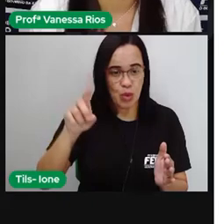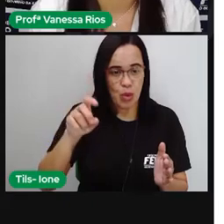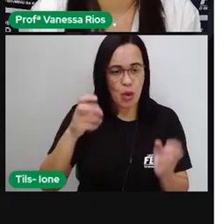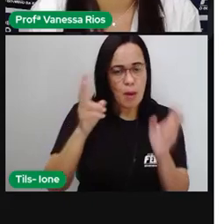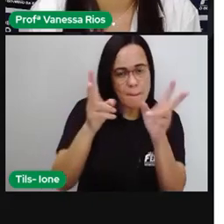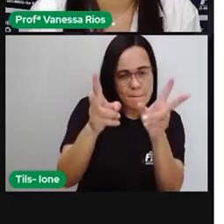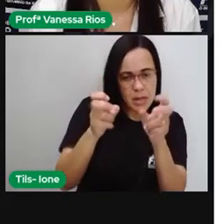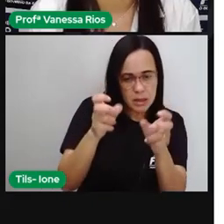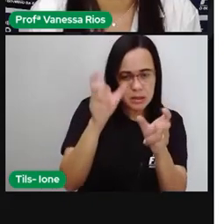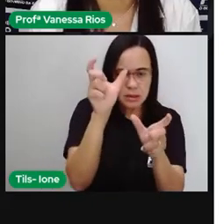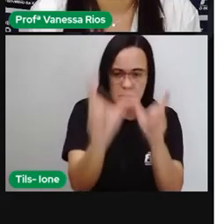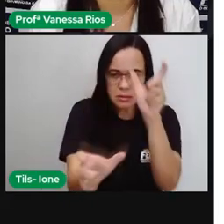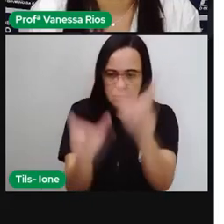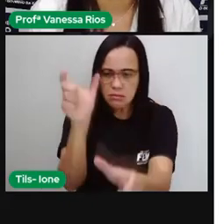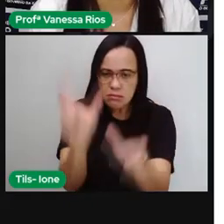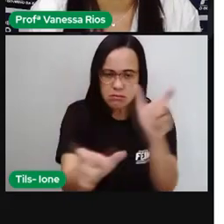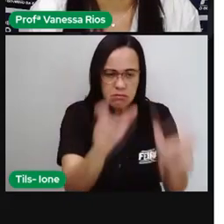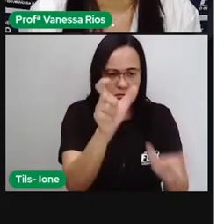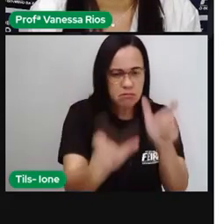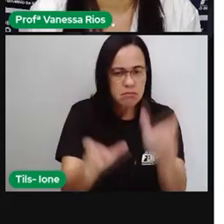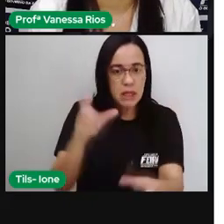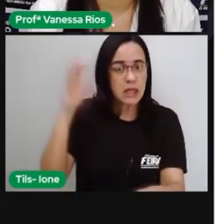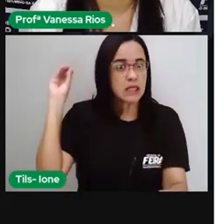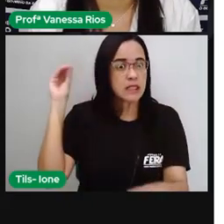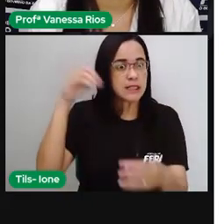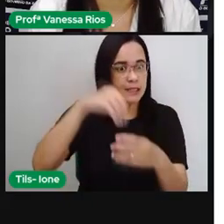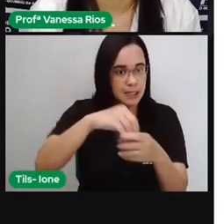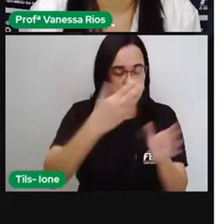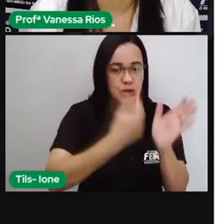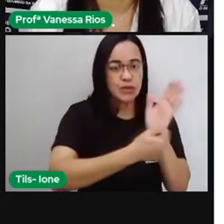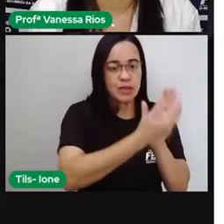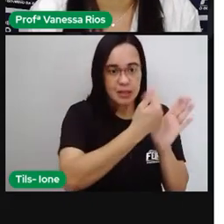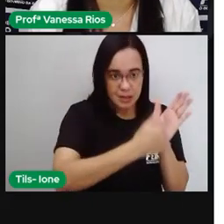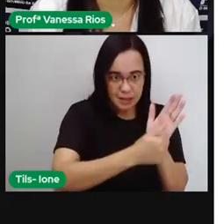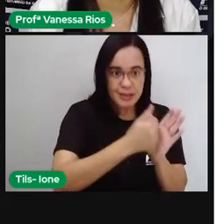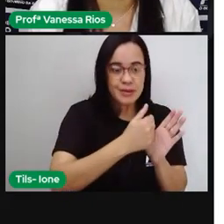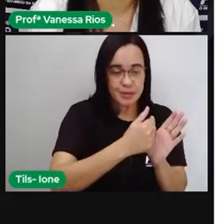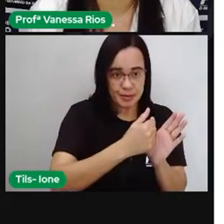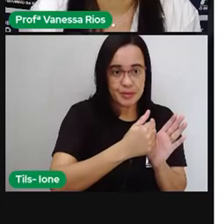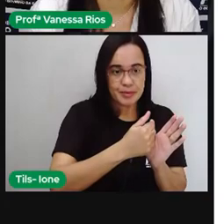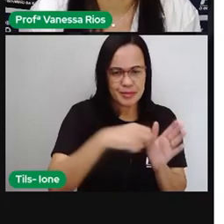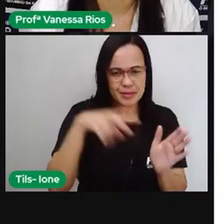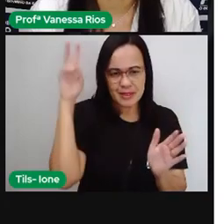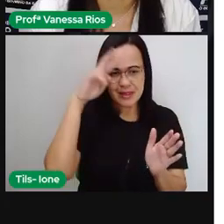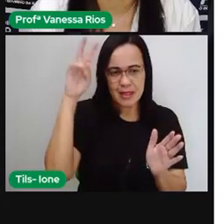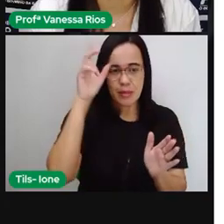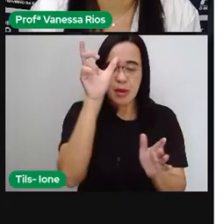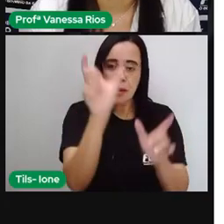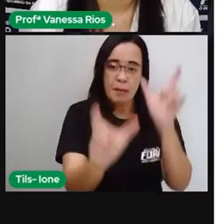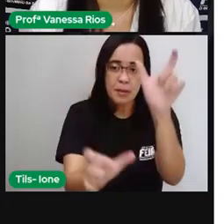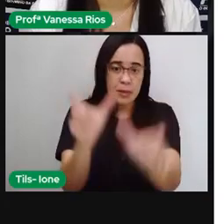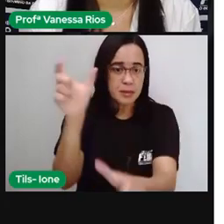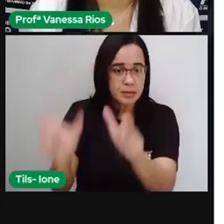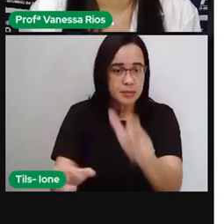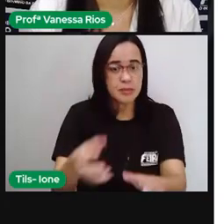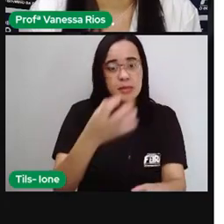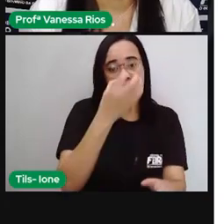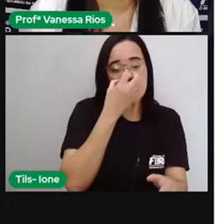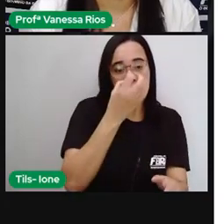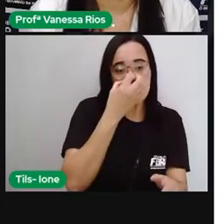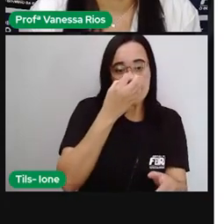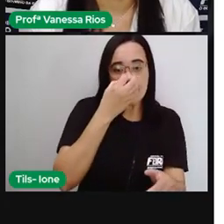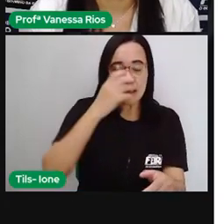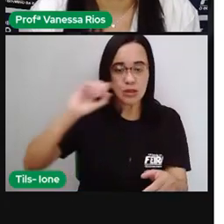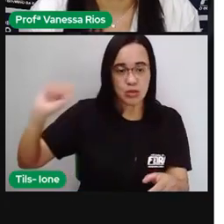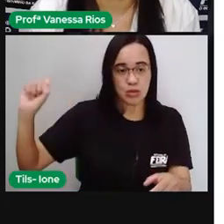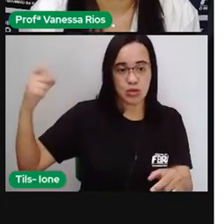destacados no título da obra? Olha só, o título da obra é Personagens e Cachorros Diante do Sol.